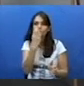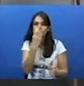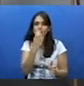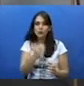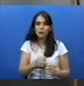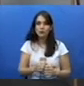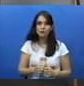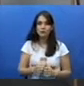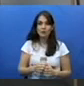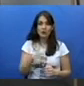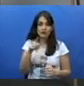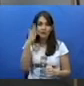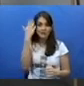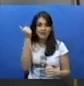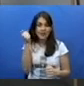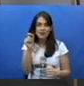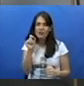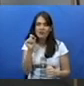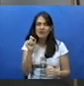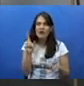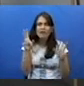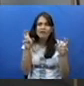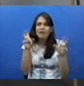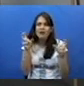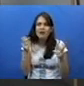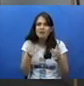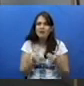da história, você sabe qual é o assunto do texto?